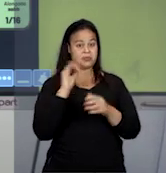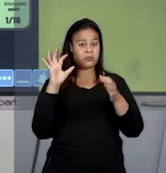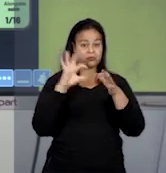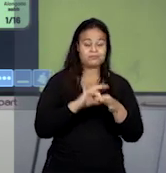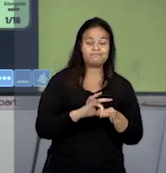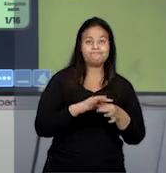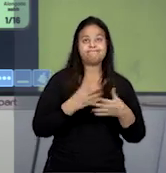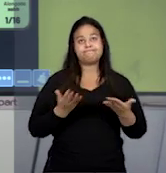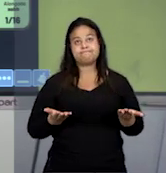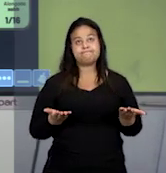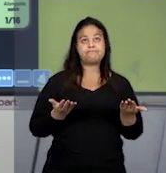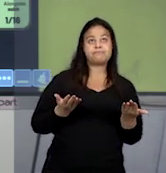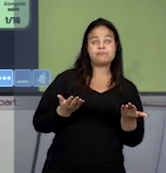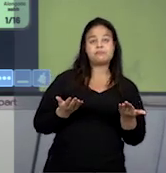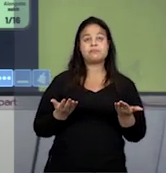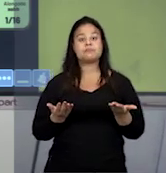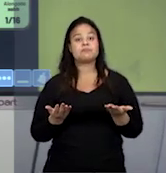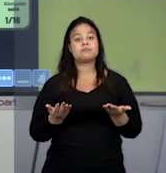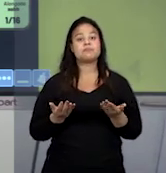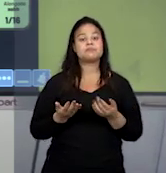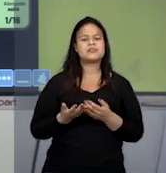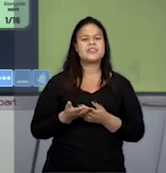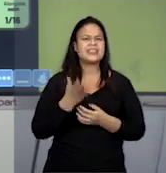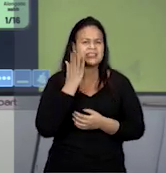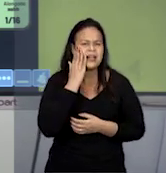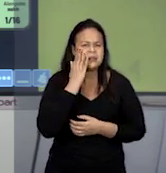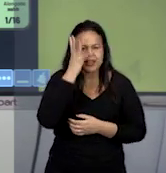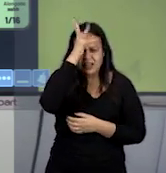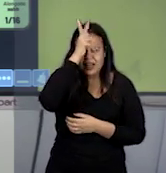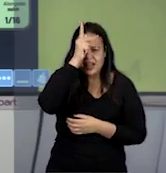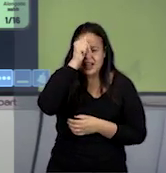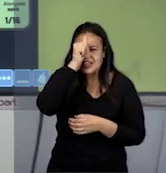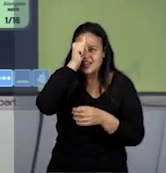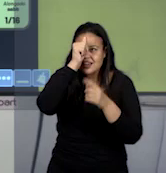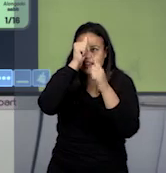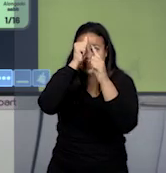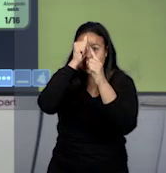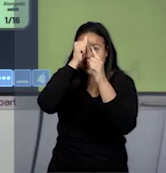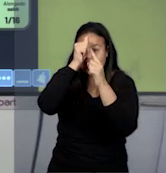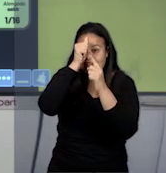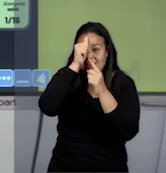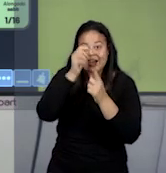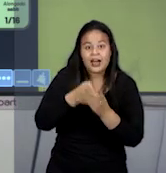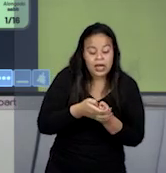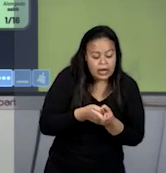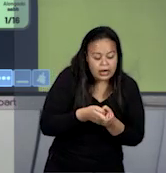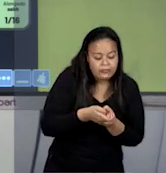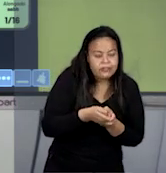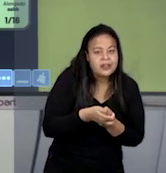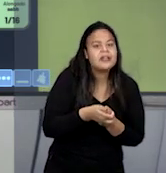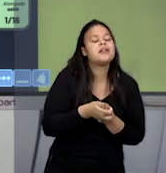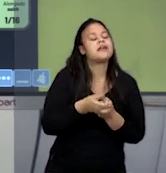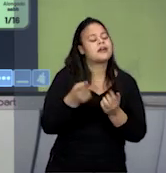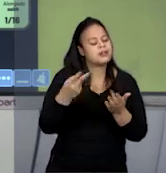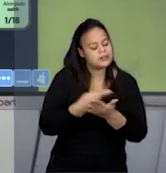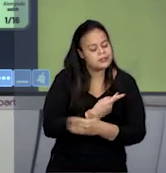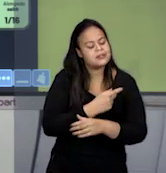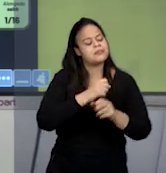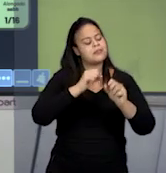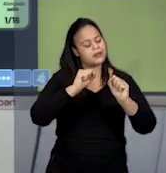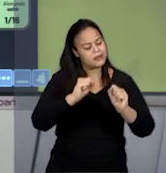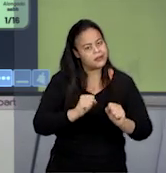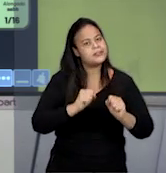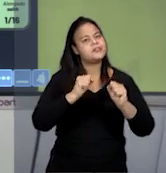questão da crista das galinhas, que eu posso ter em noz, ervilha, tá? Que vai ser muito,